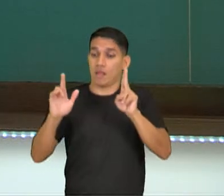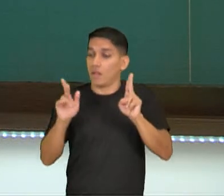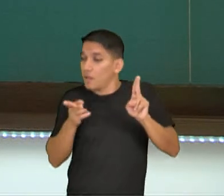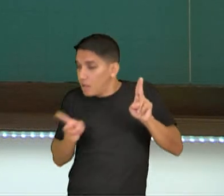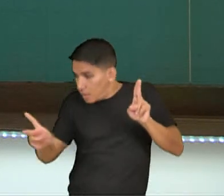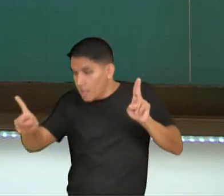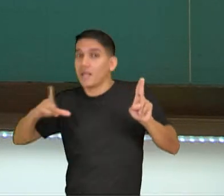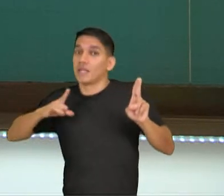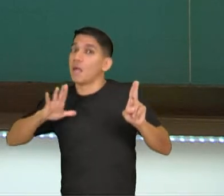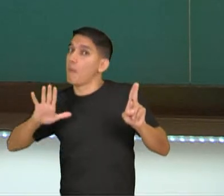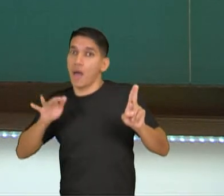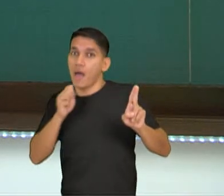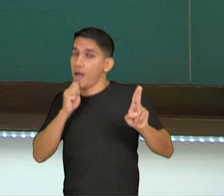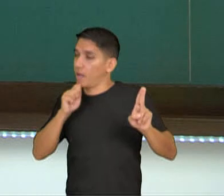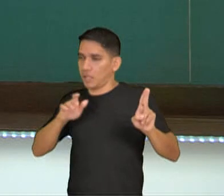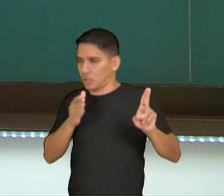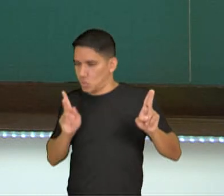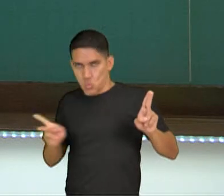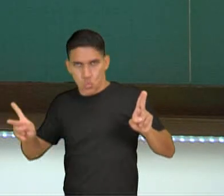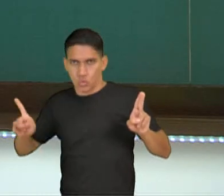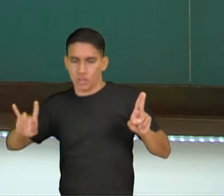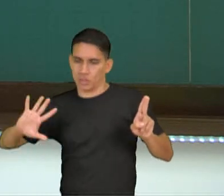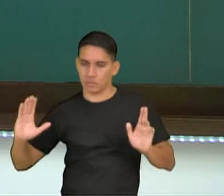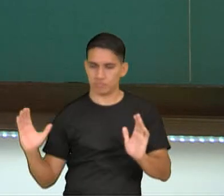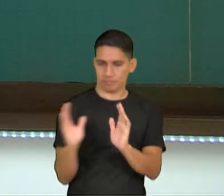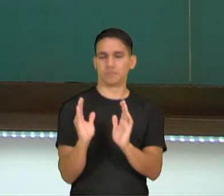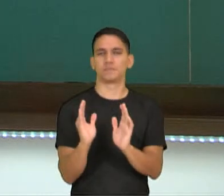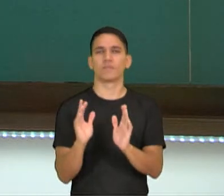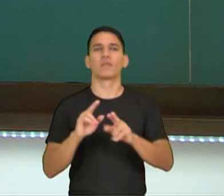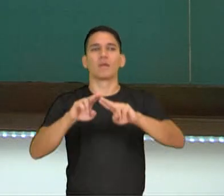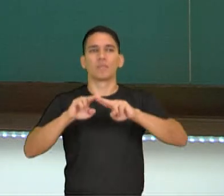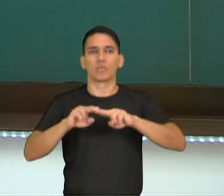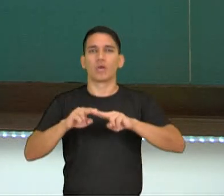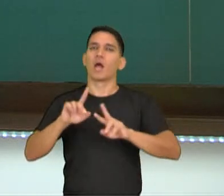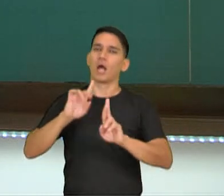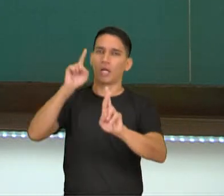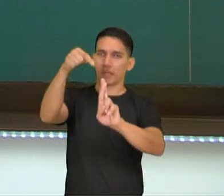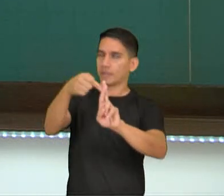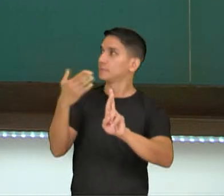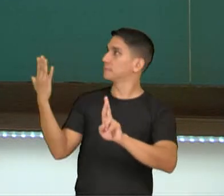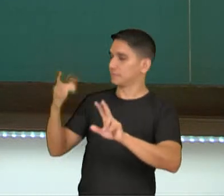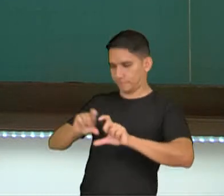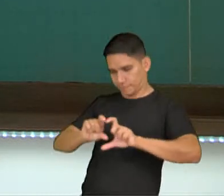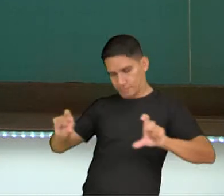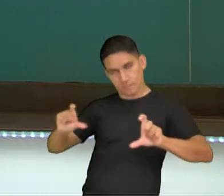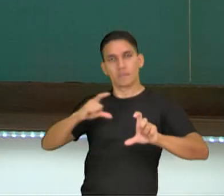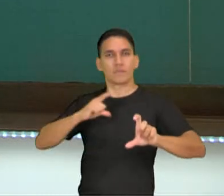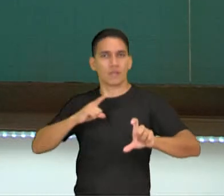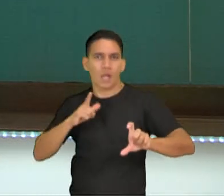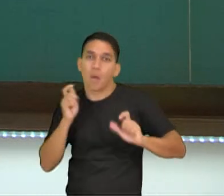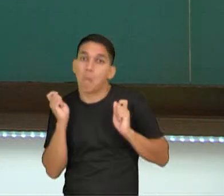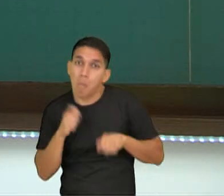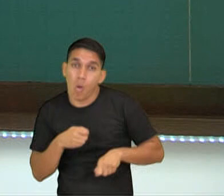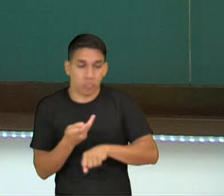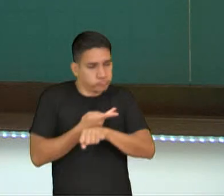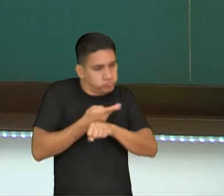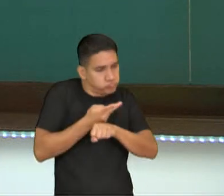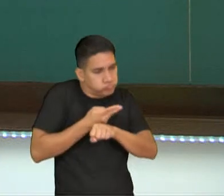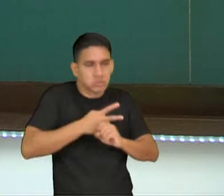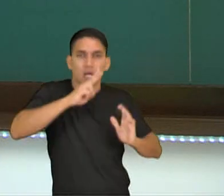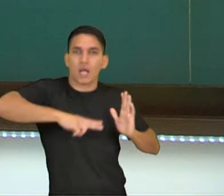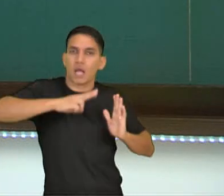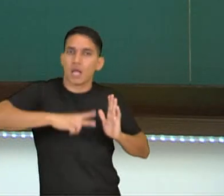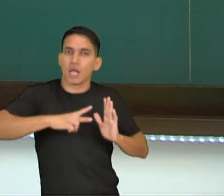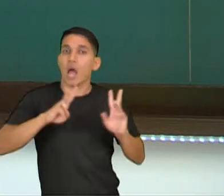na totalidade o texto na íntegra, mas aqui embaixo vocês têm a referência para que vocês possam fazer aí uma posterior